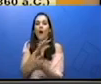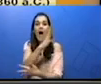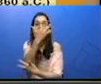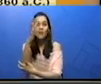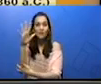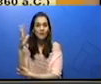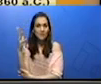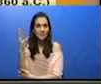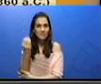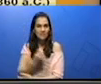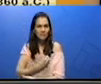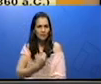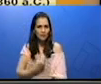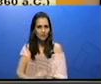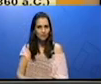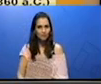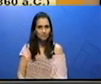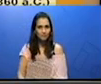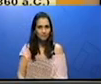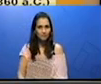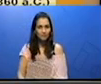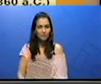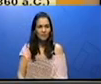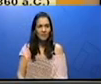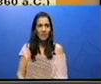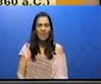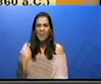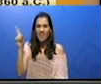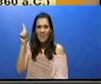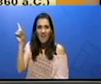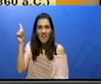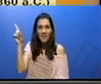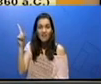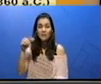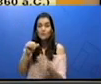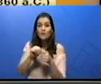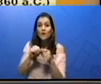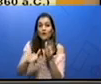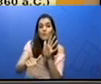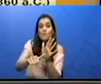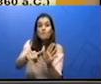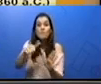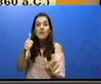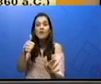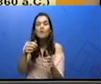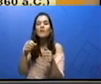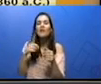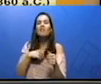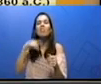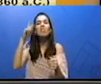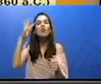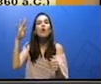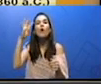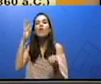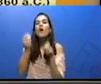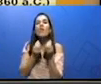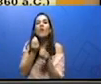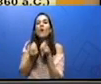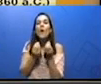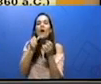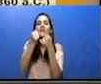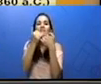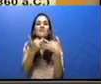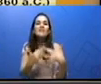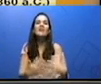Então esses filósofos gregos eles foram os pioneiros no mundo ocidental na elaboração de teorias para explicar